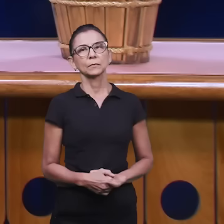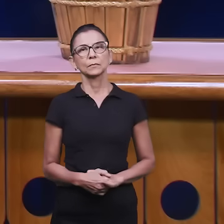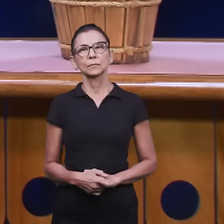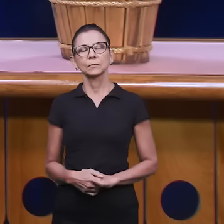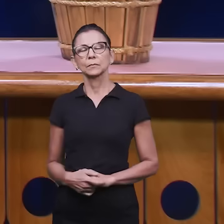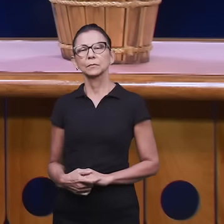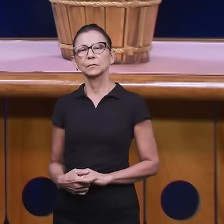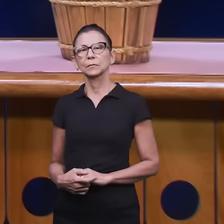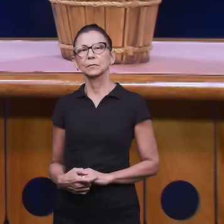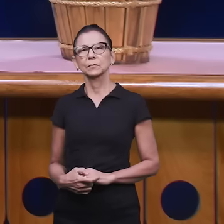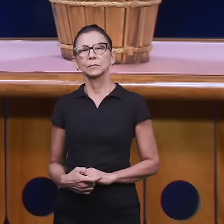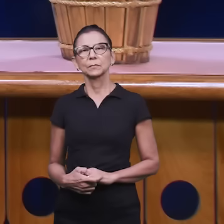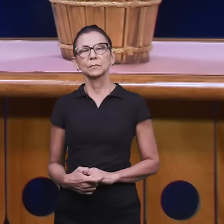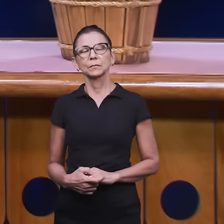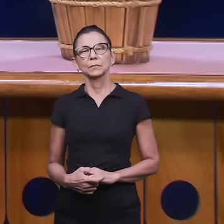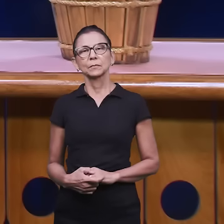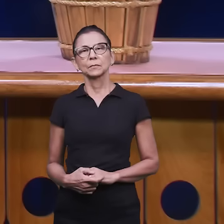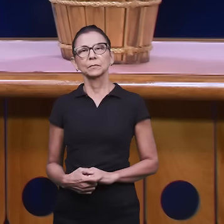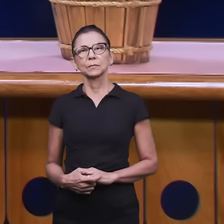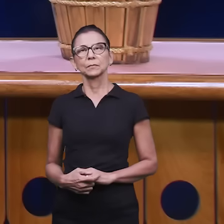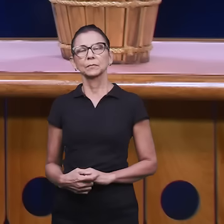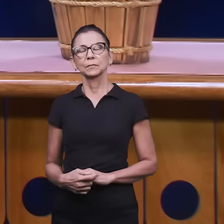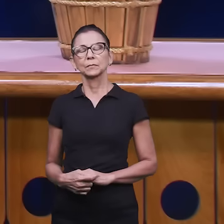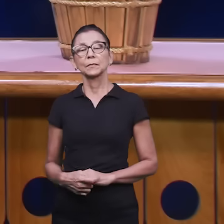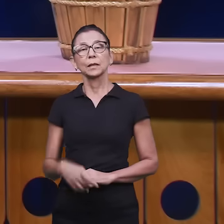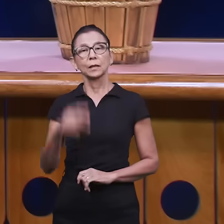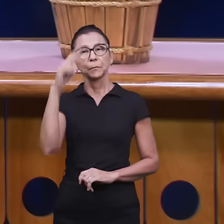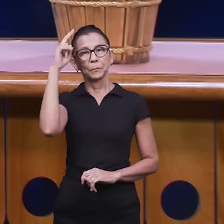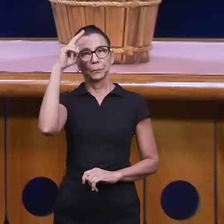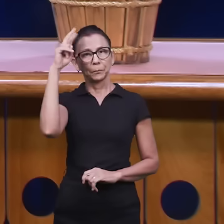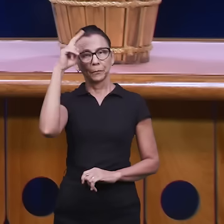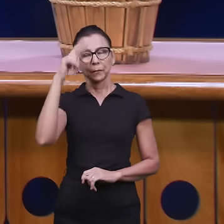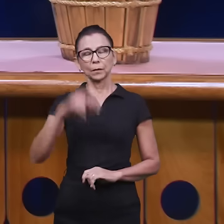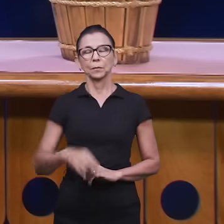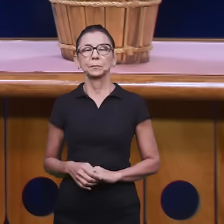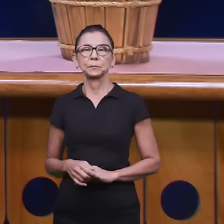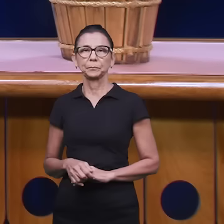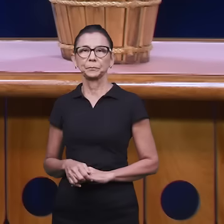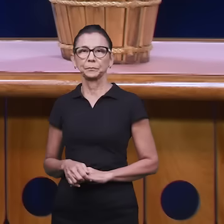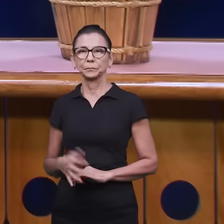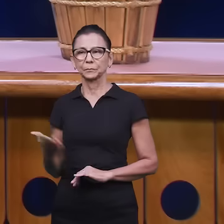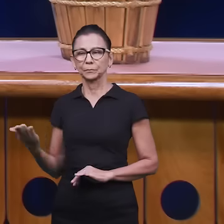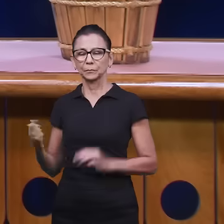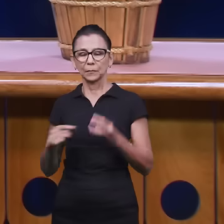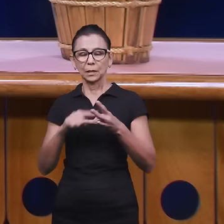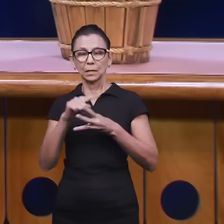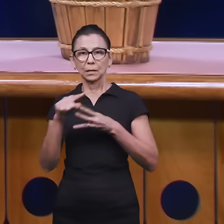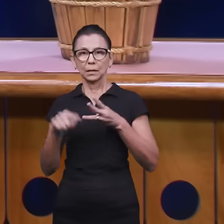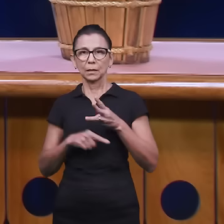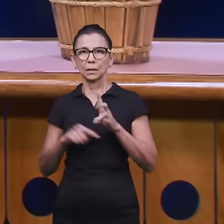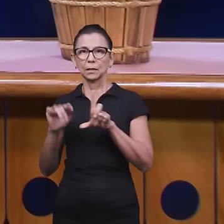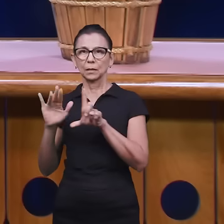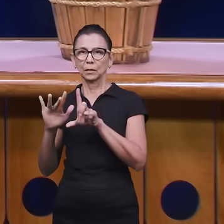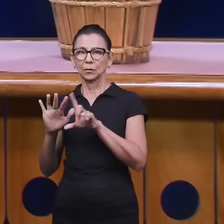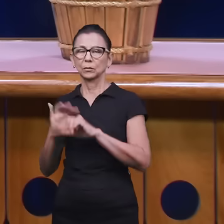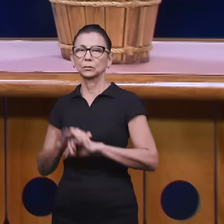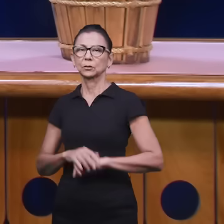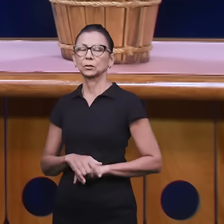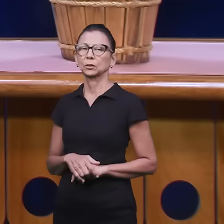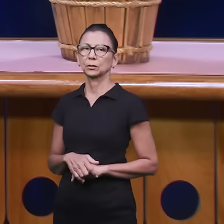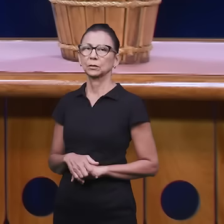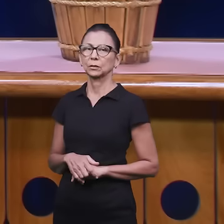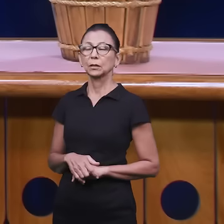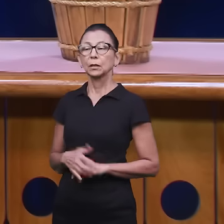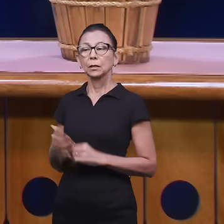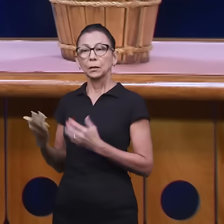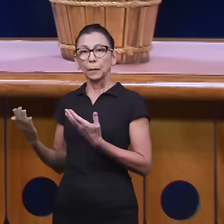estamos terminando, ainda lembrando aos irmãos o QR Code que aparece aí na